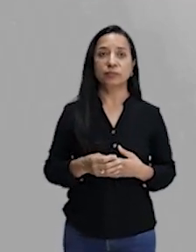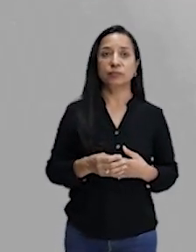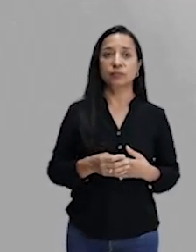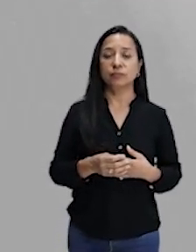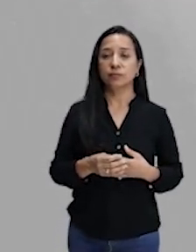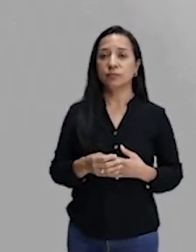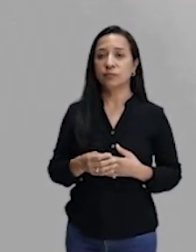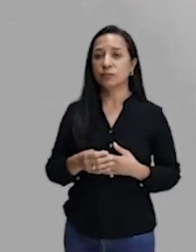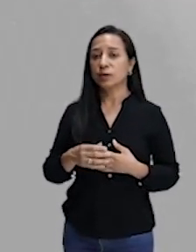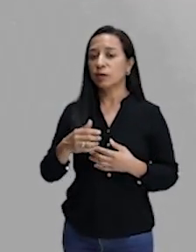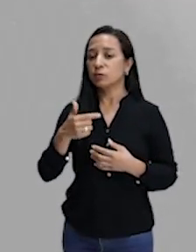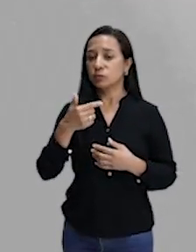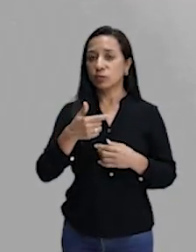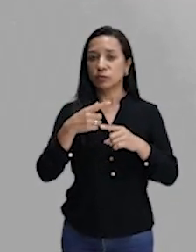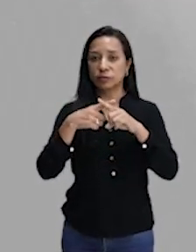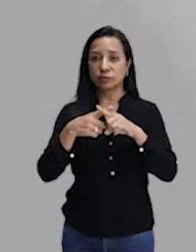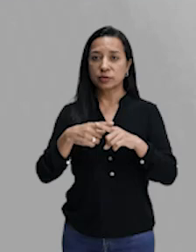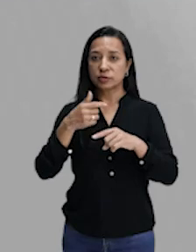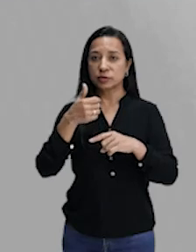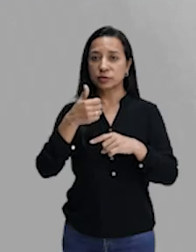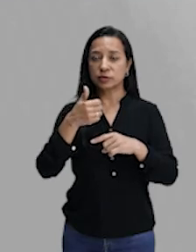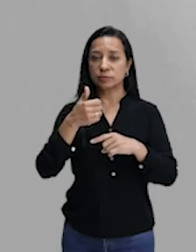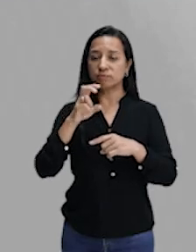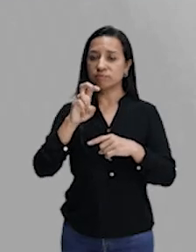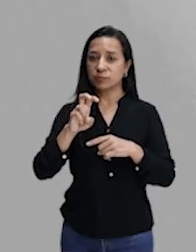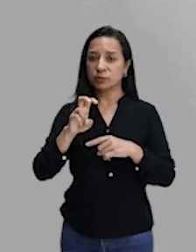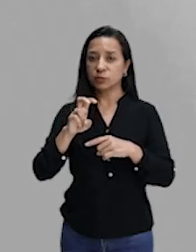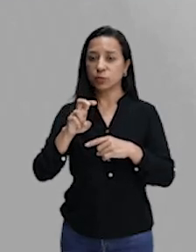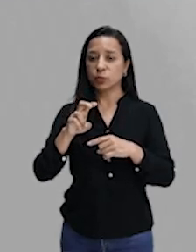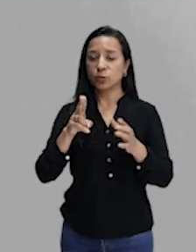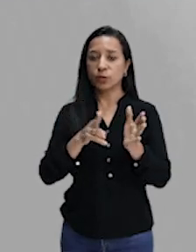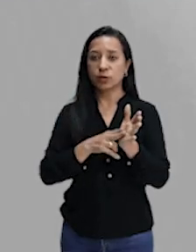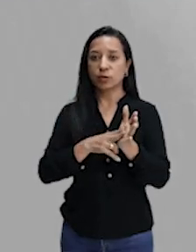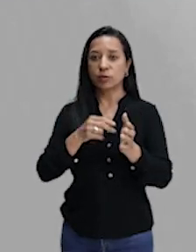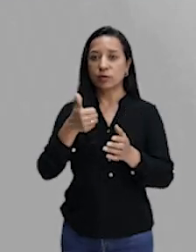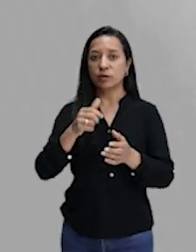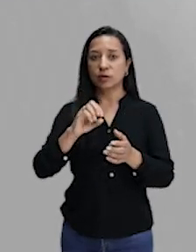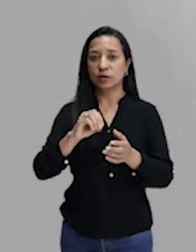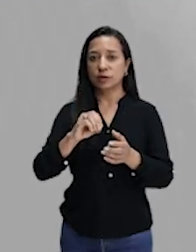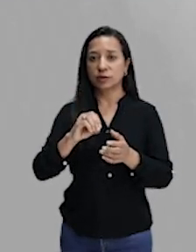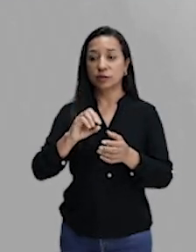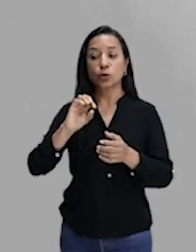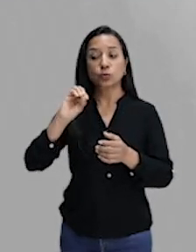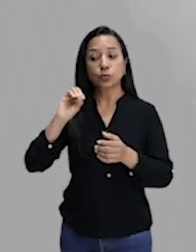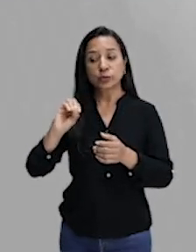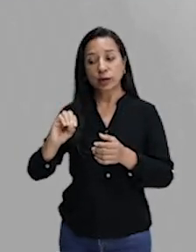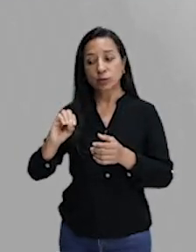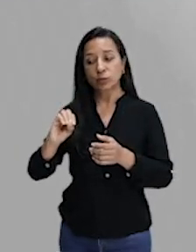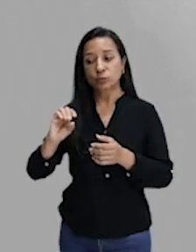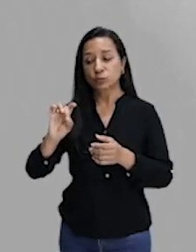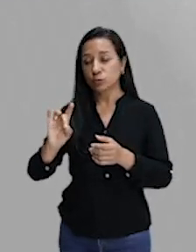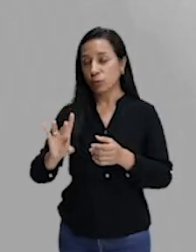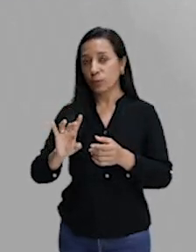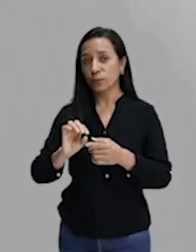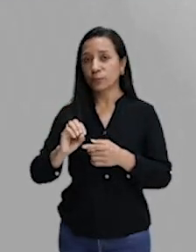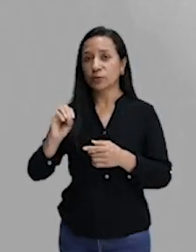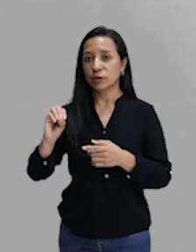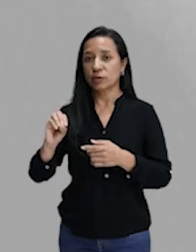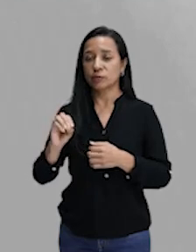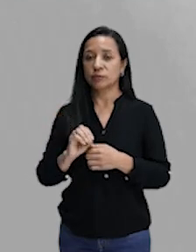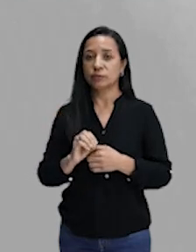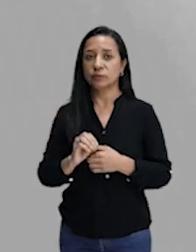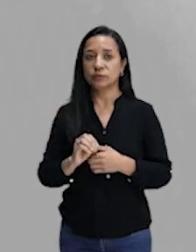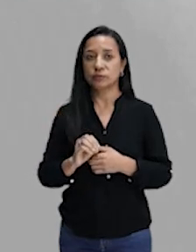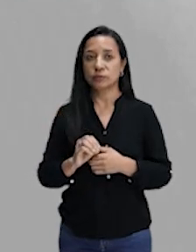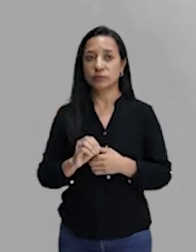duas vezes cinco dá 10 né fica zero é que vai um duas vezes um é dois vezes